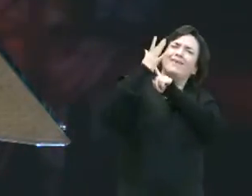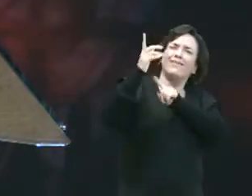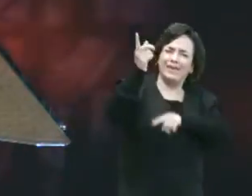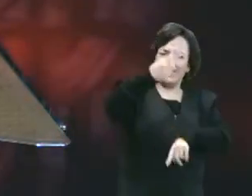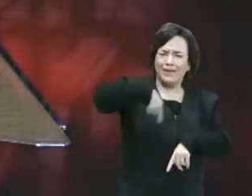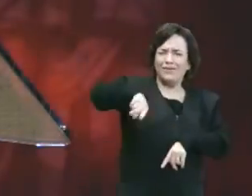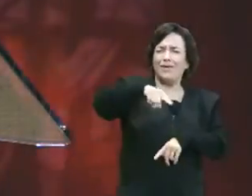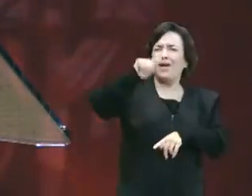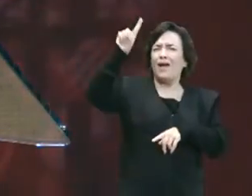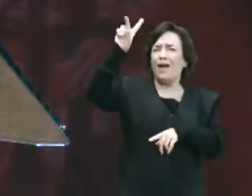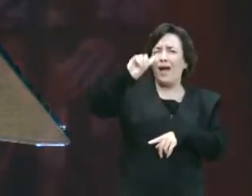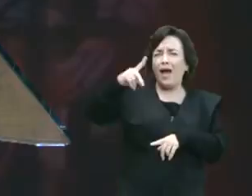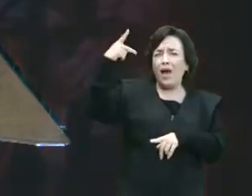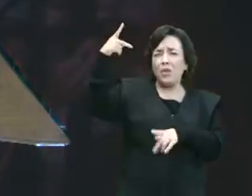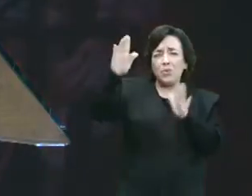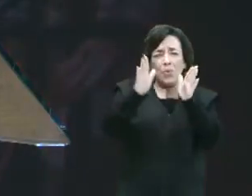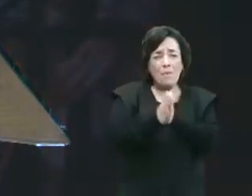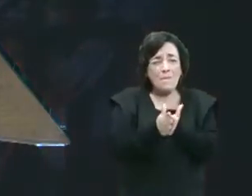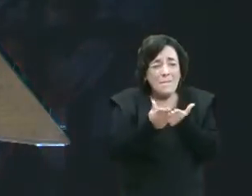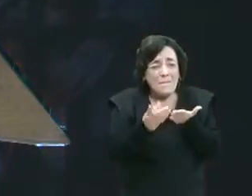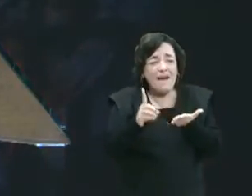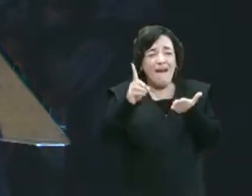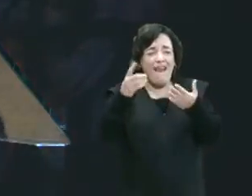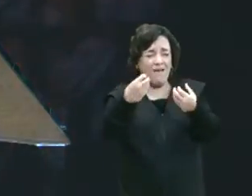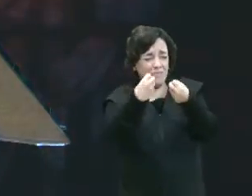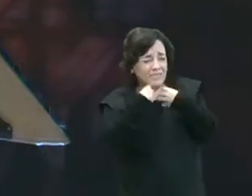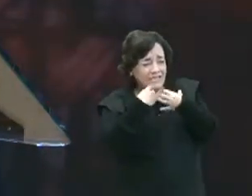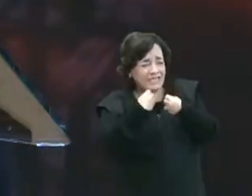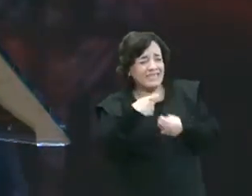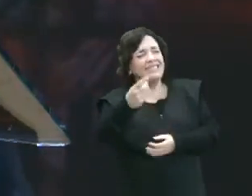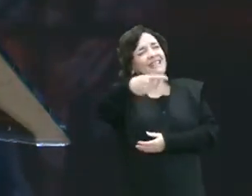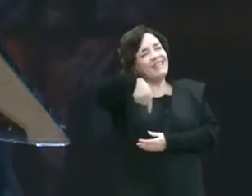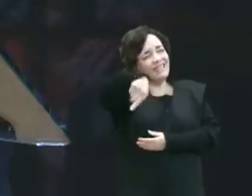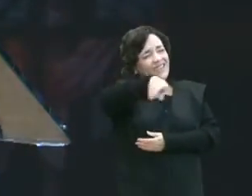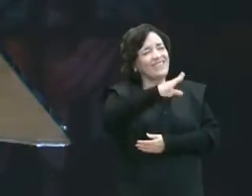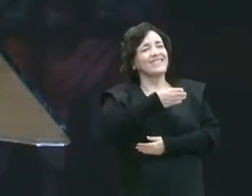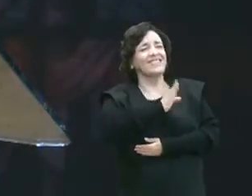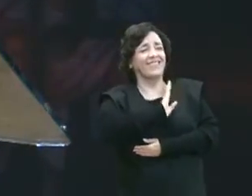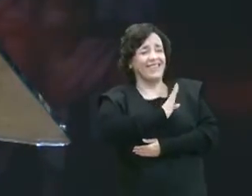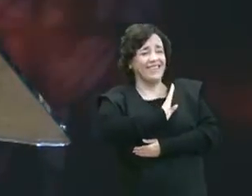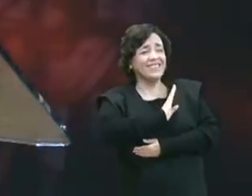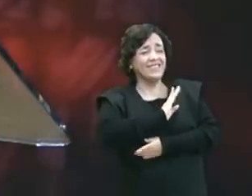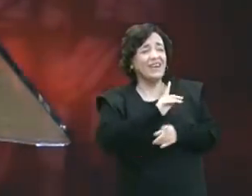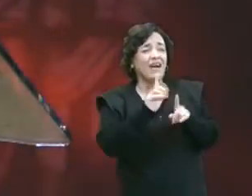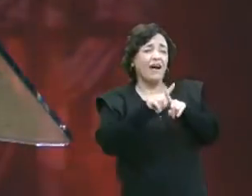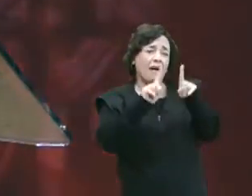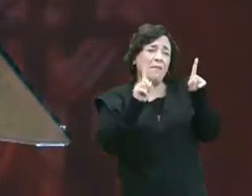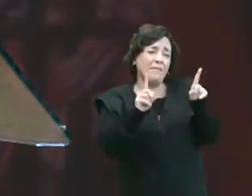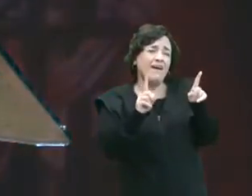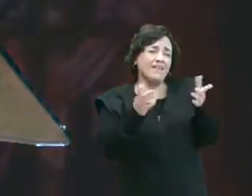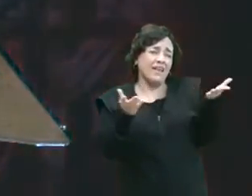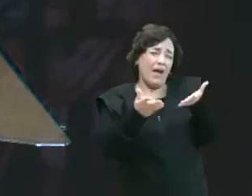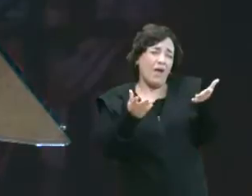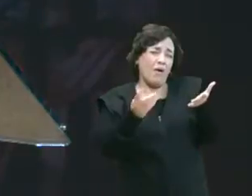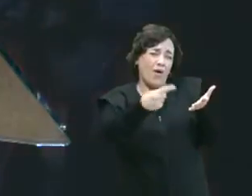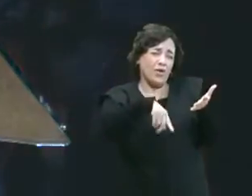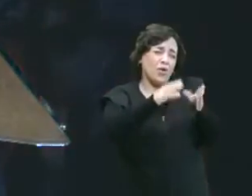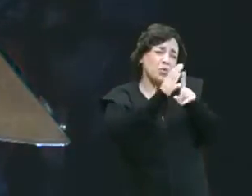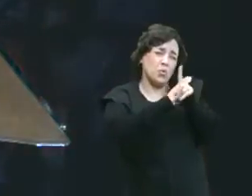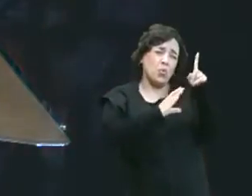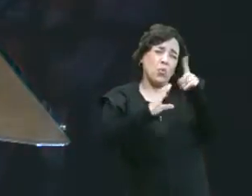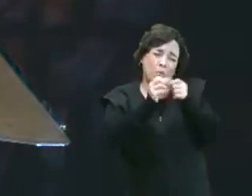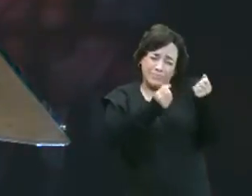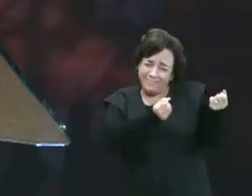tua palavra que é viva possa ministrar aos nossos corações. Mas Pai, recebe o nosso